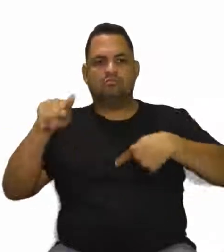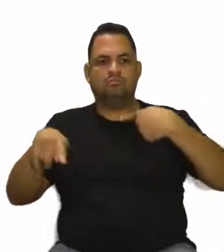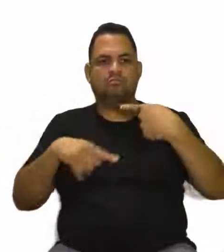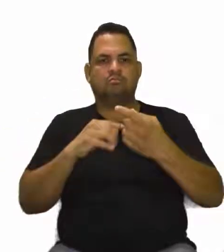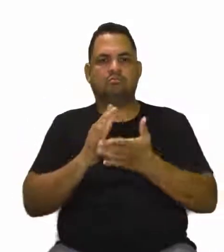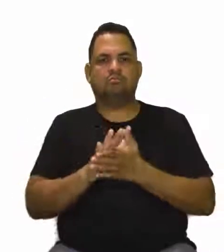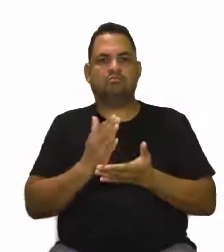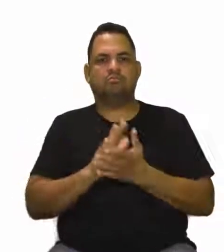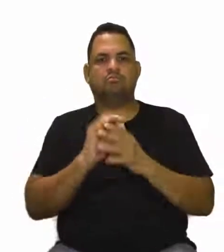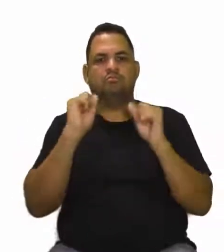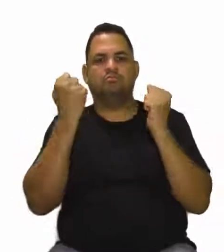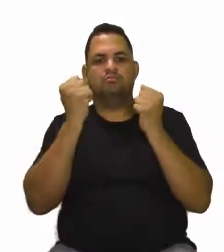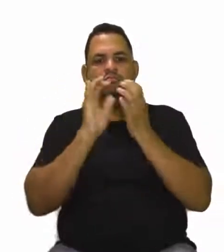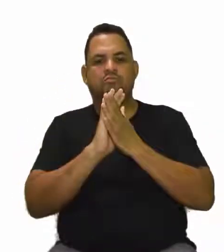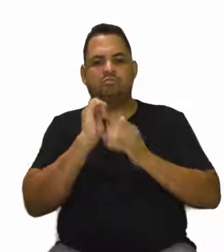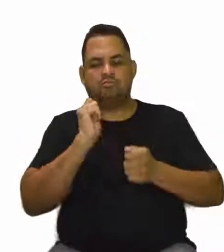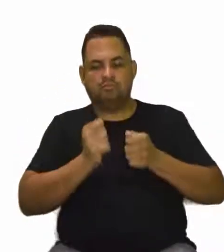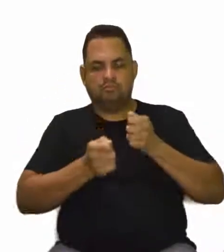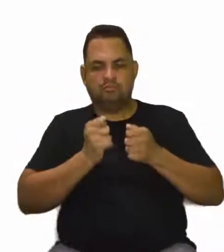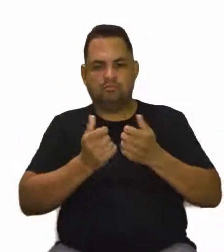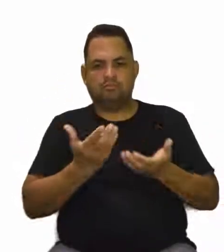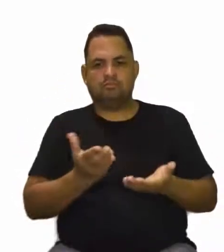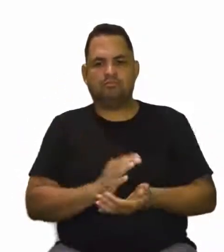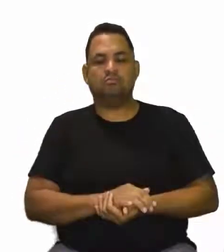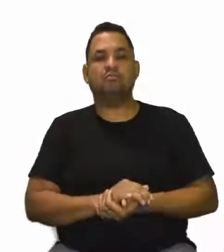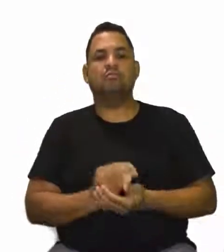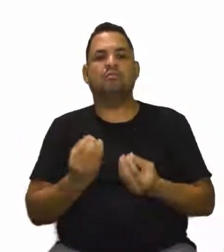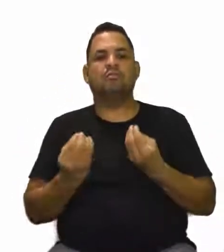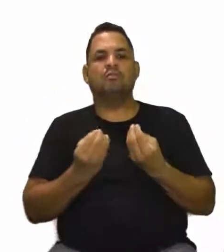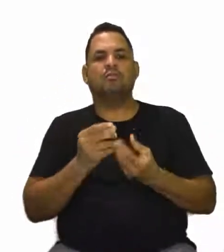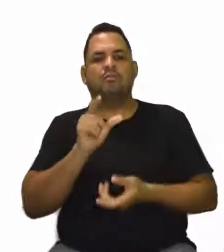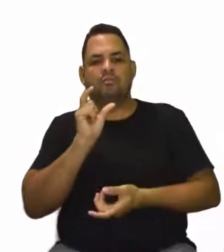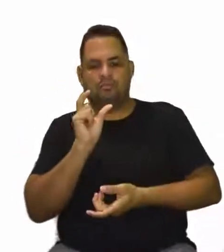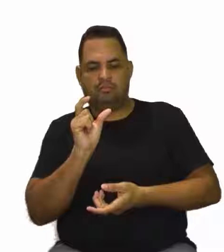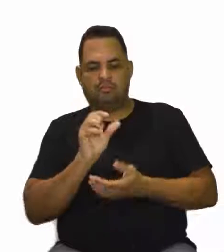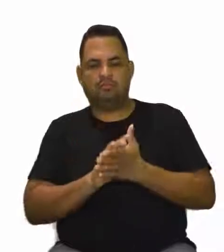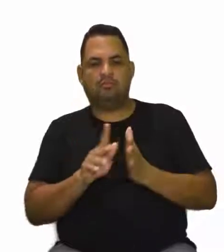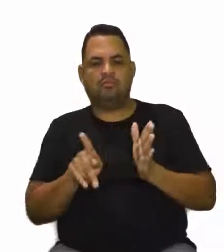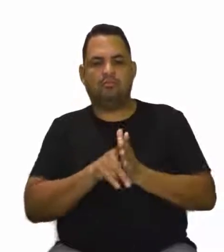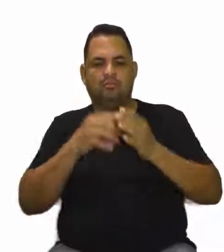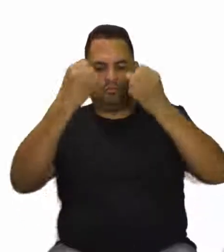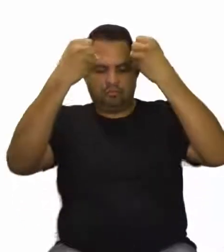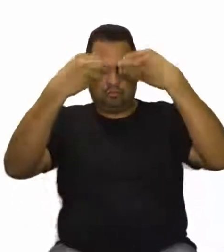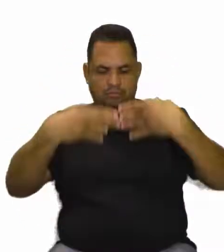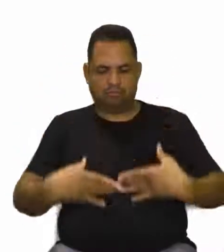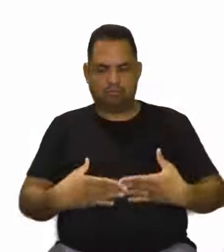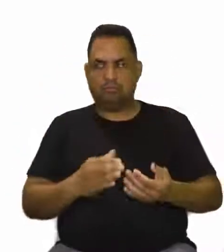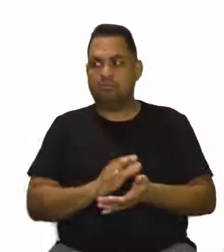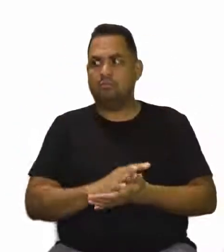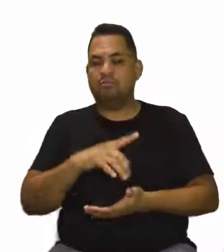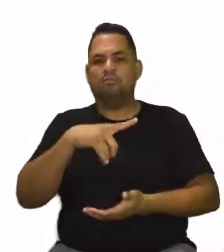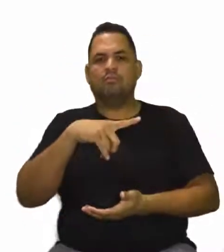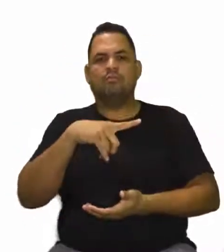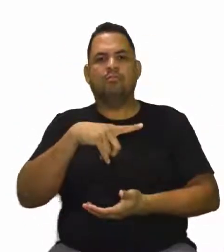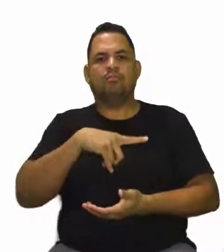ser a ginástica funcional. E aí, como a palavra mesmo diz, funcional, vem